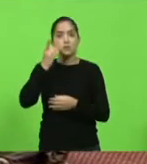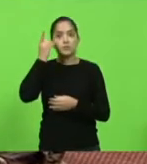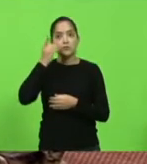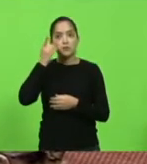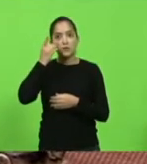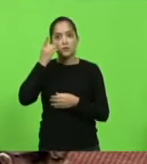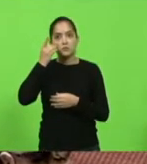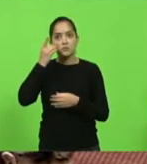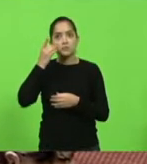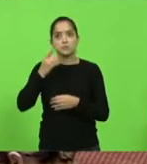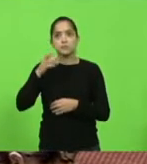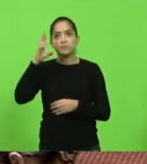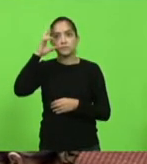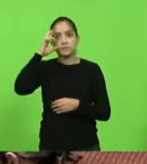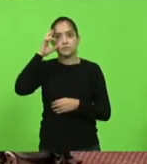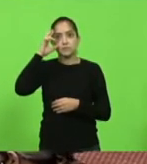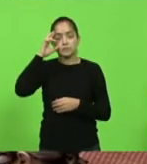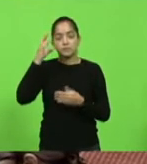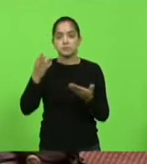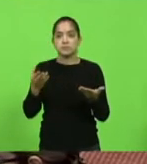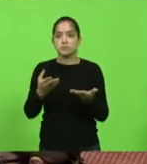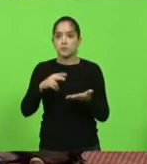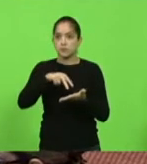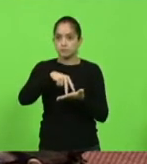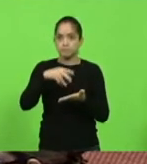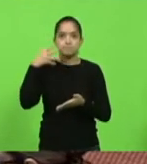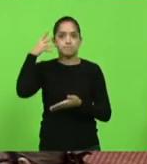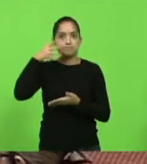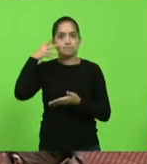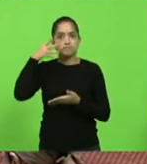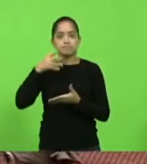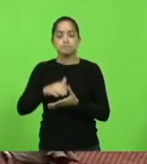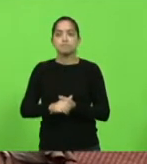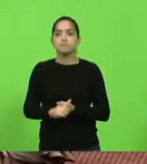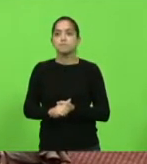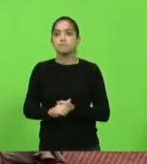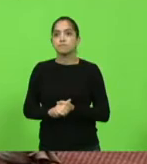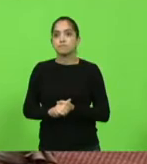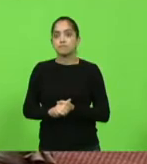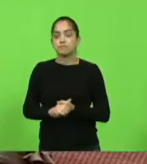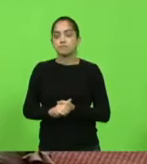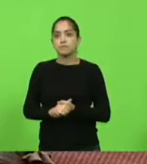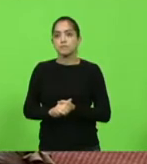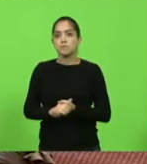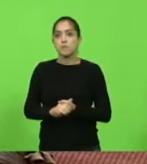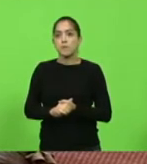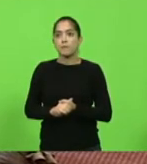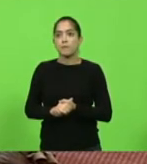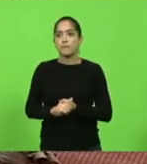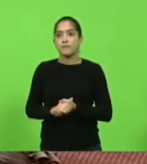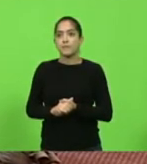Ricardo Alba para que nossa coisa possa fazer a retomada da sessão